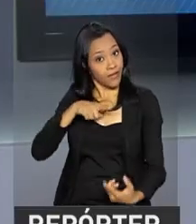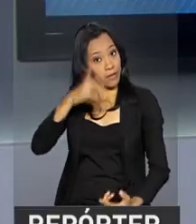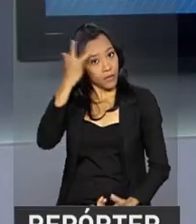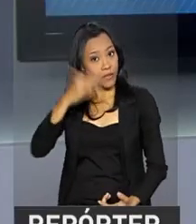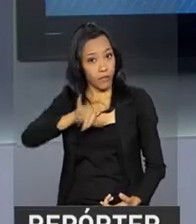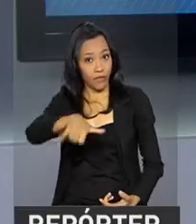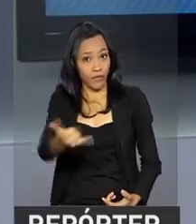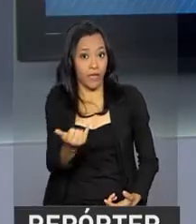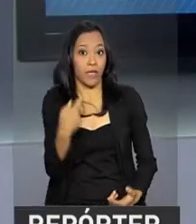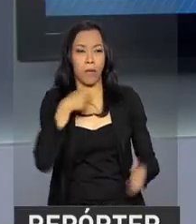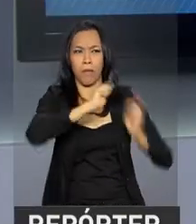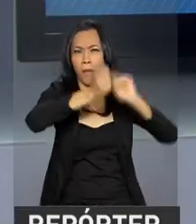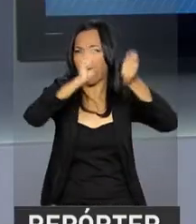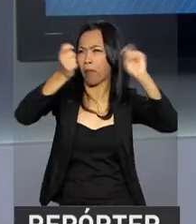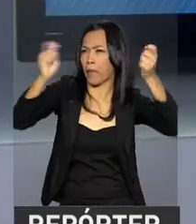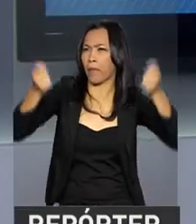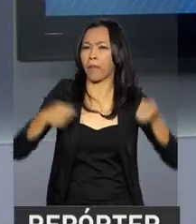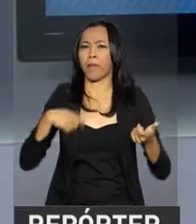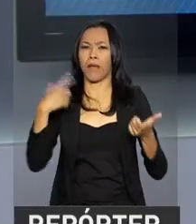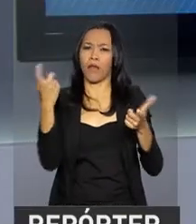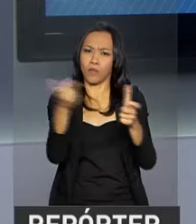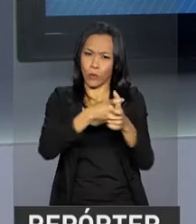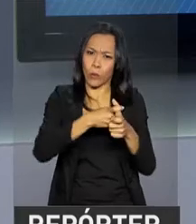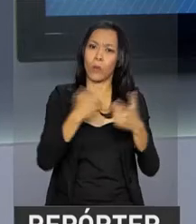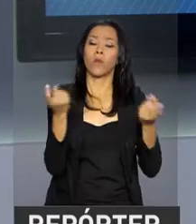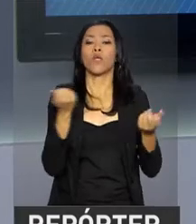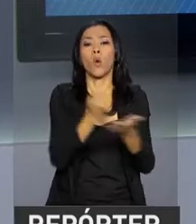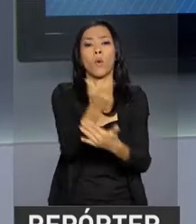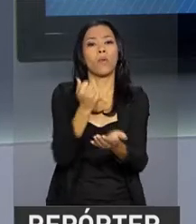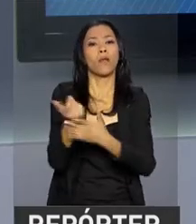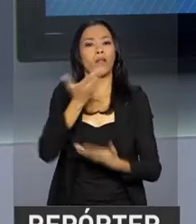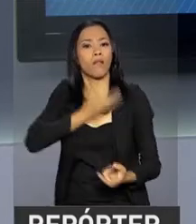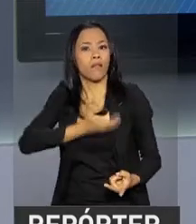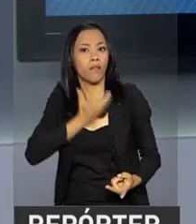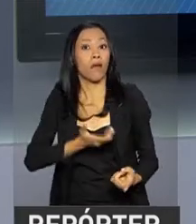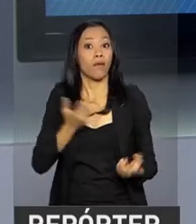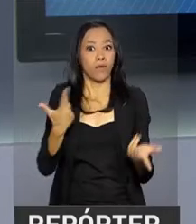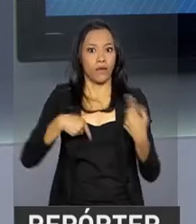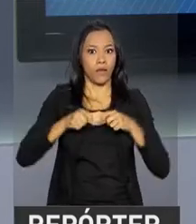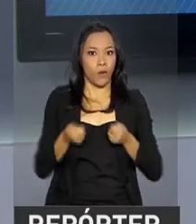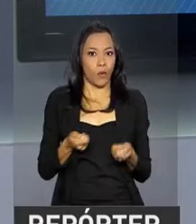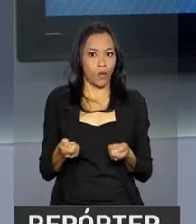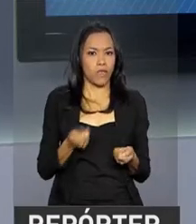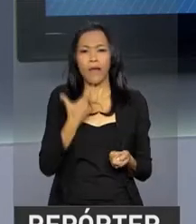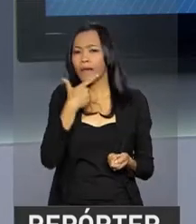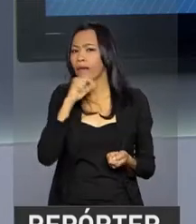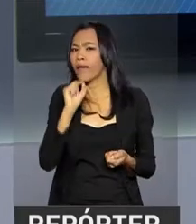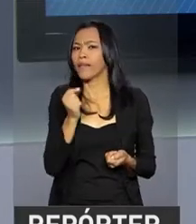para colocar as contas em dia, fazer as compras de Natal e ainda economizar. Quem dá as